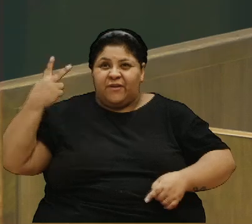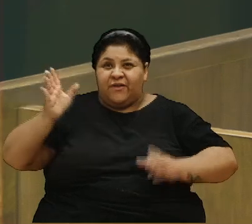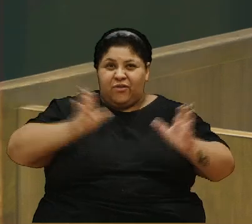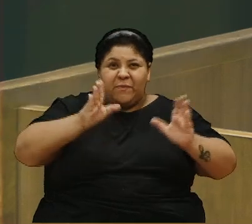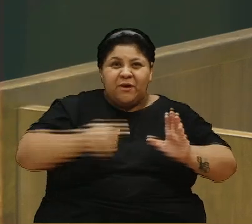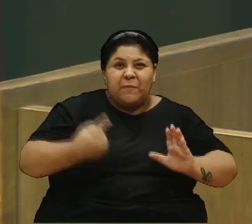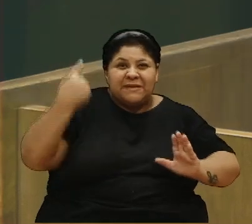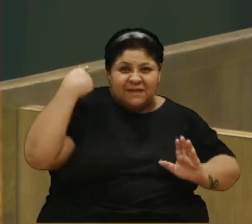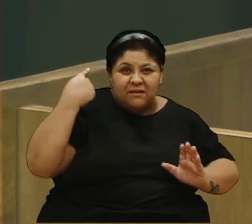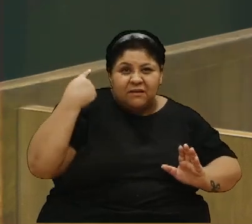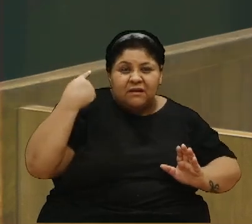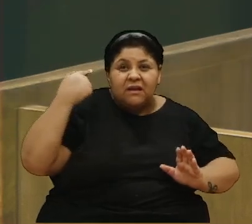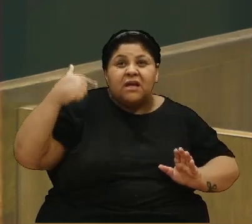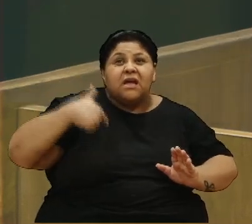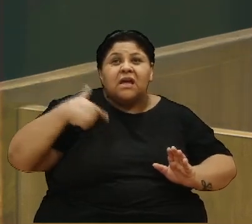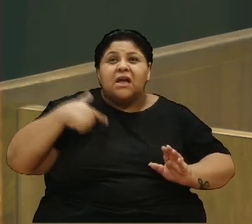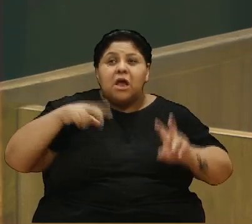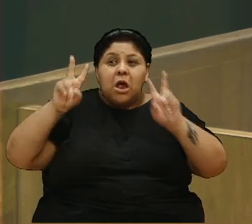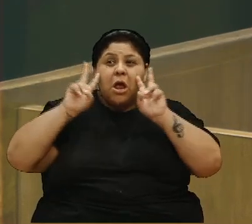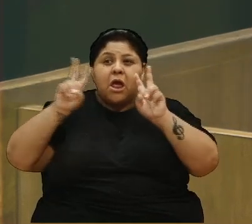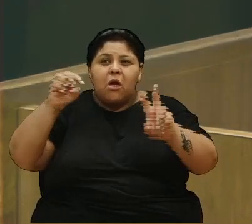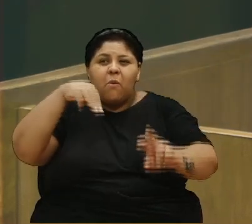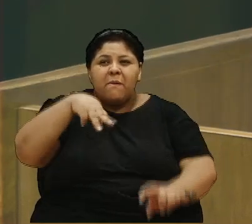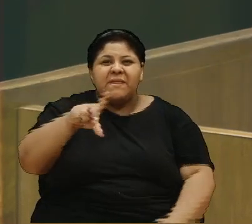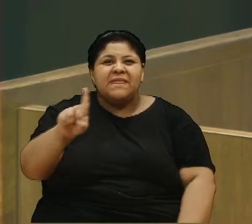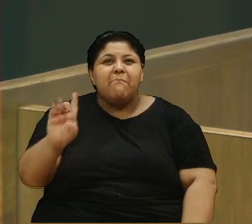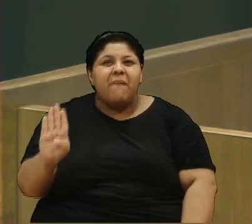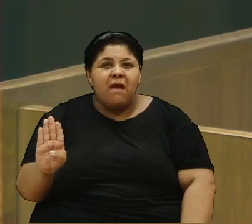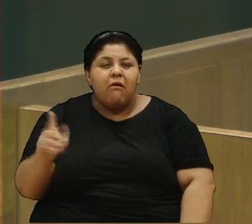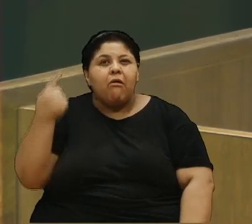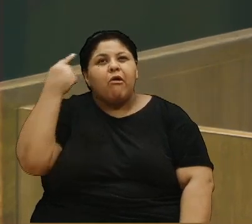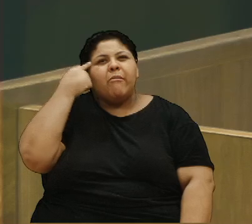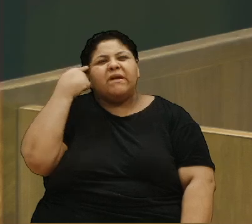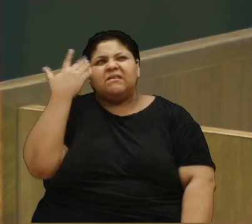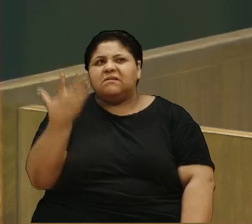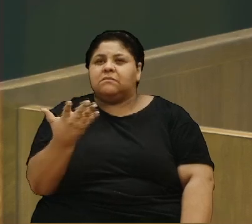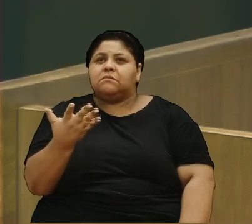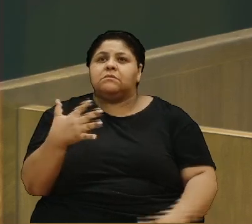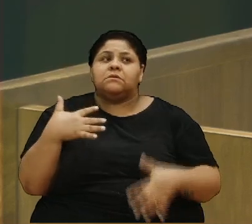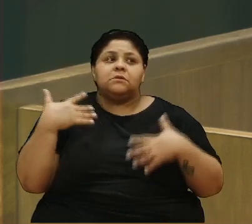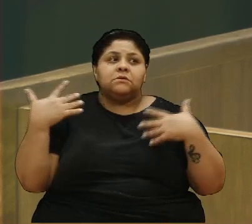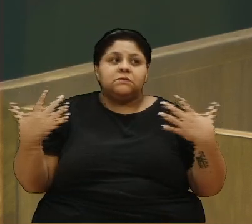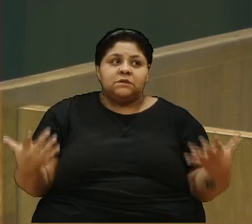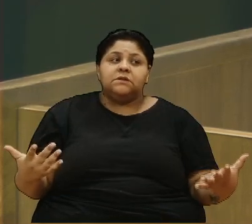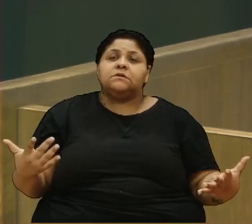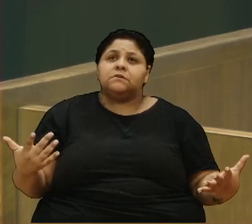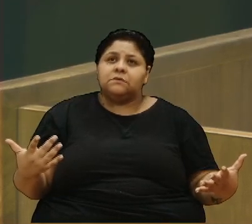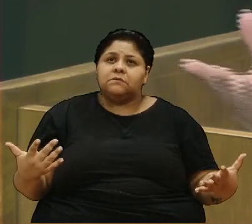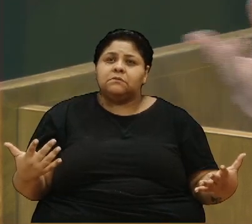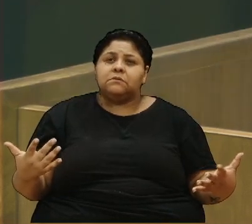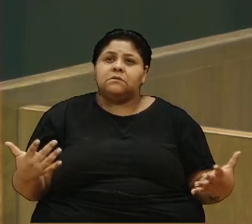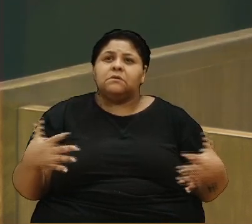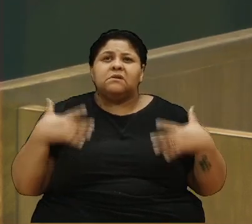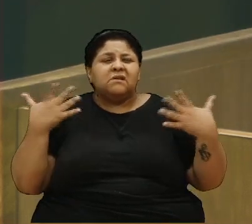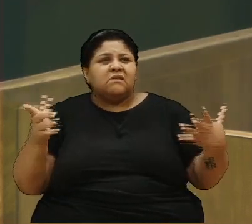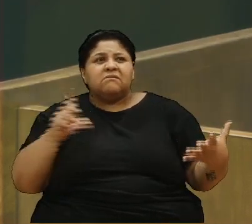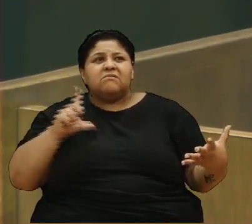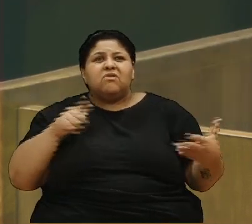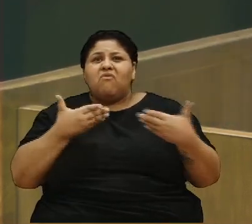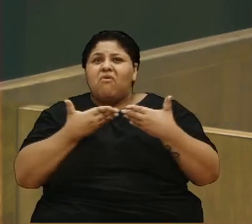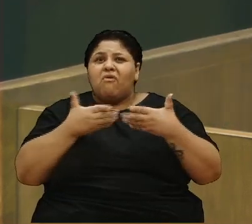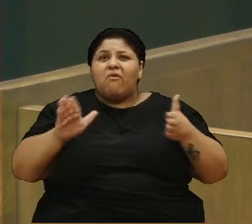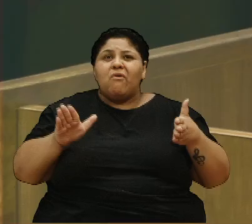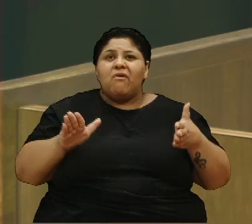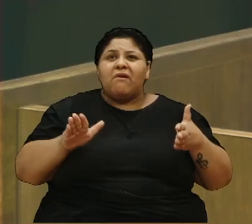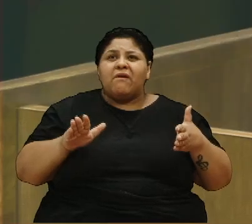legislatura passada? E eu até olhava para o MDB, pensando, mas a vereadora Gladys Friso, será que não vai abrir